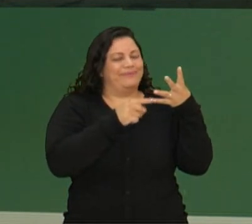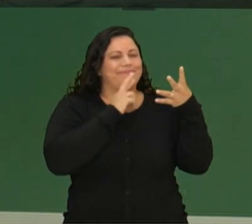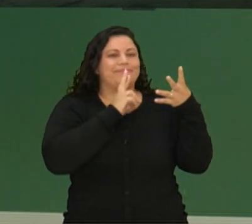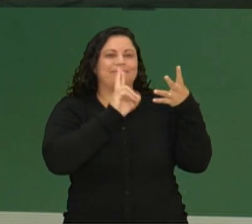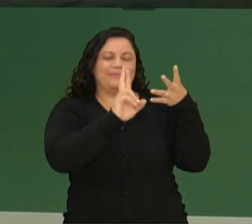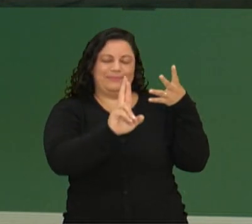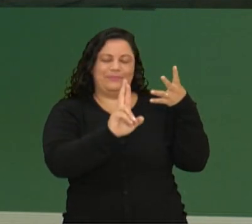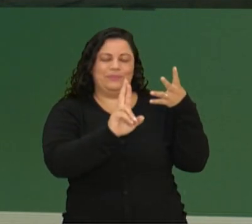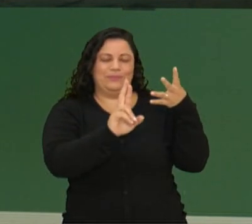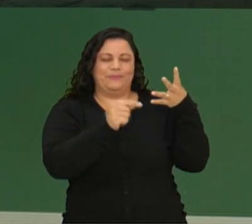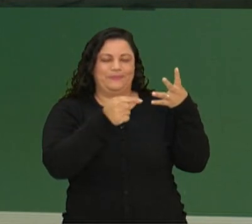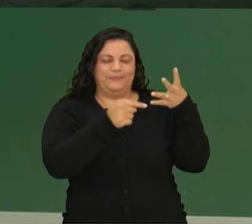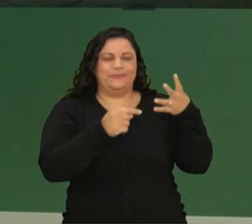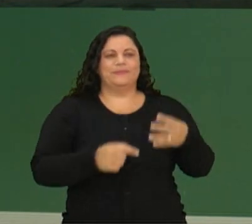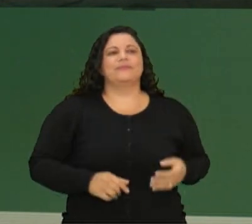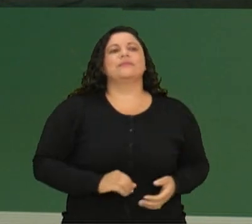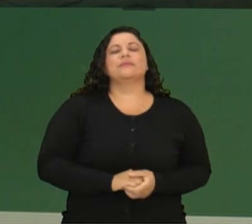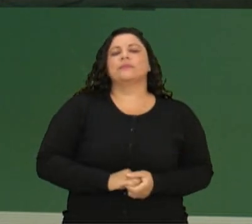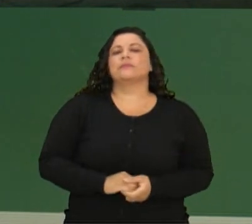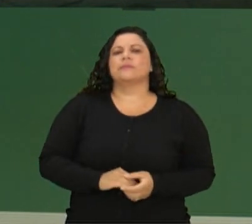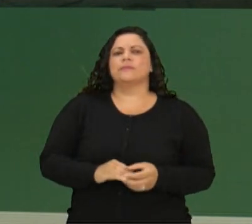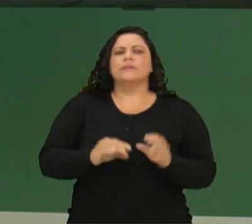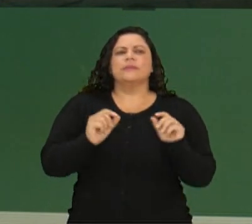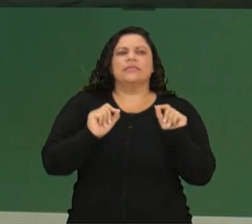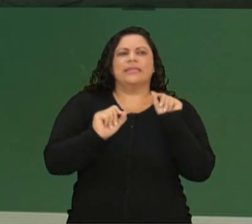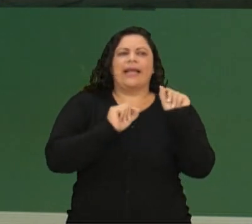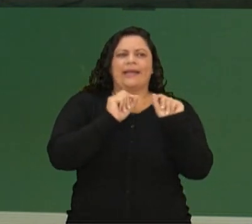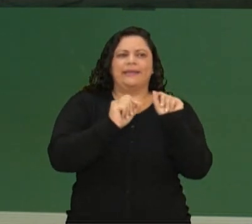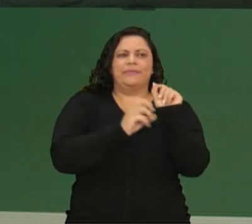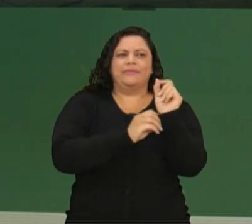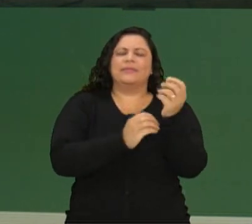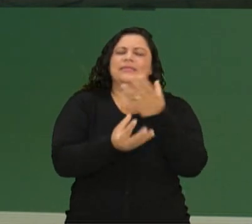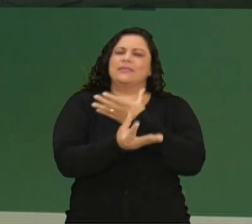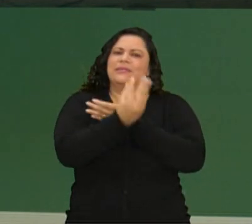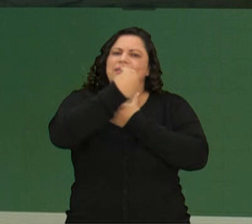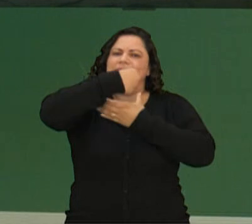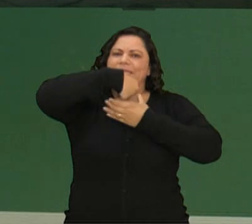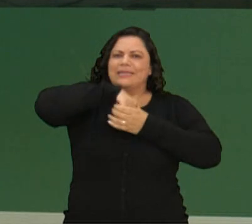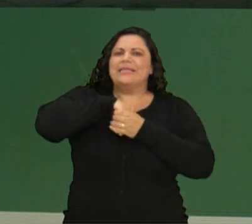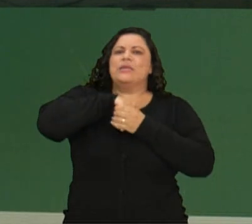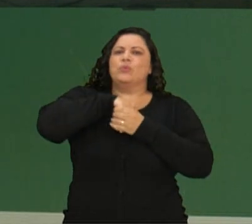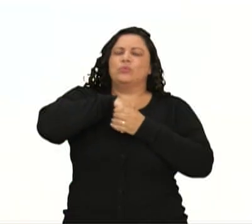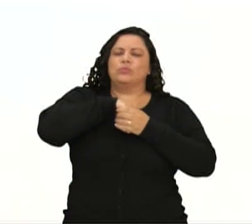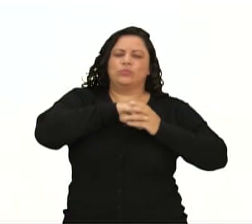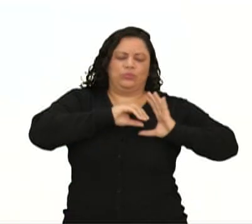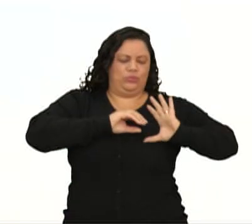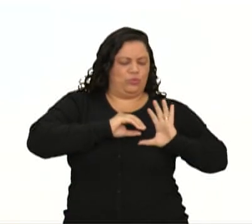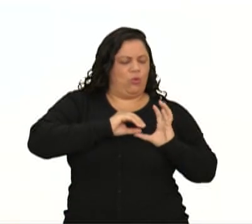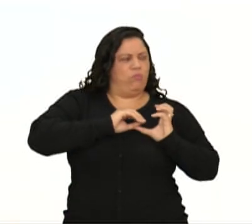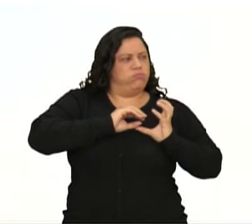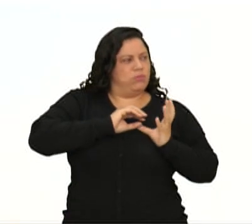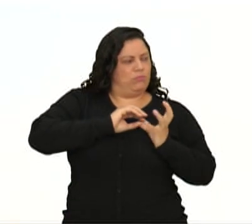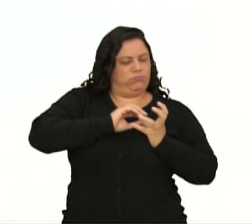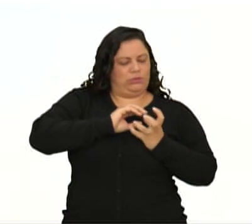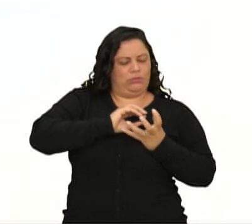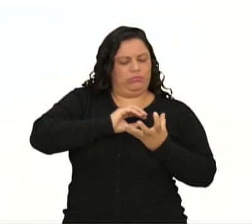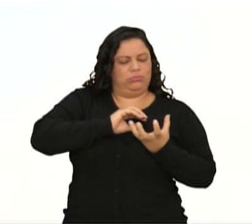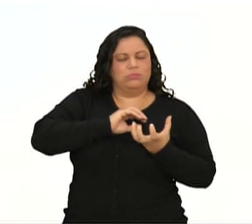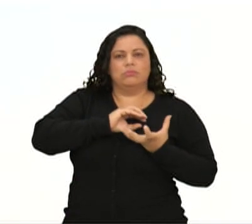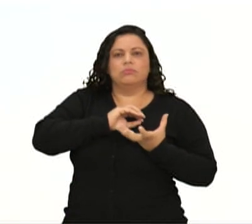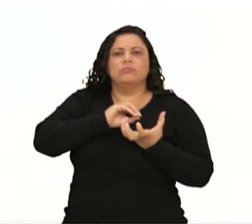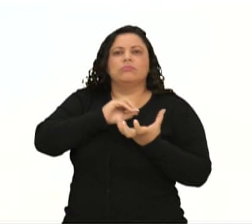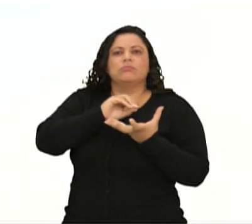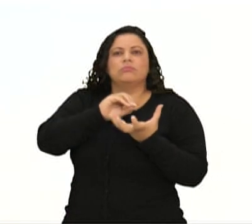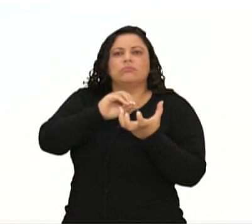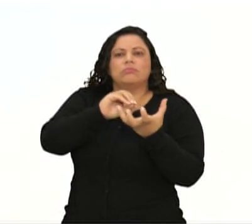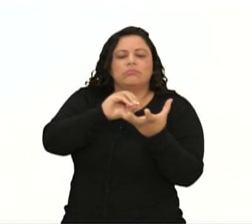Quanto à parte interna do coração, além dos átrios e dos ventrículos, olha só, a divisão entre um átrio e um ventrículo